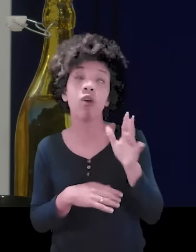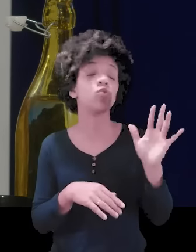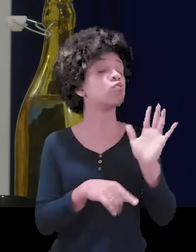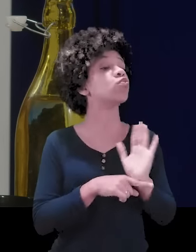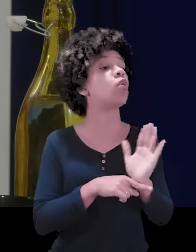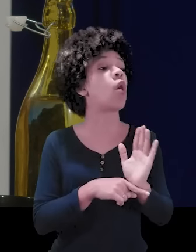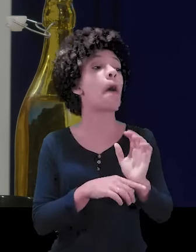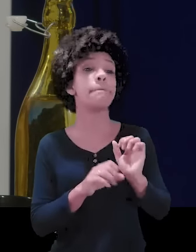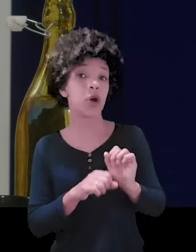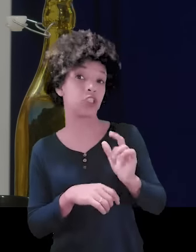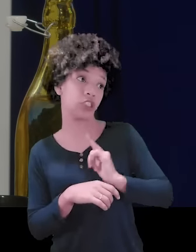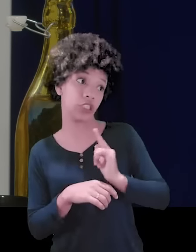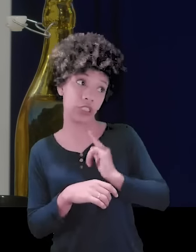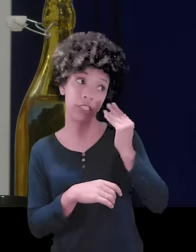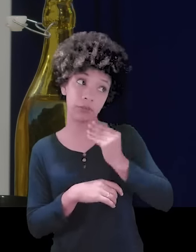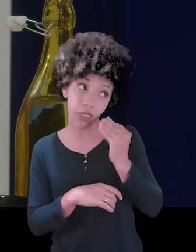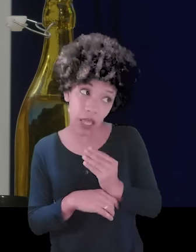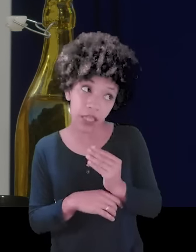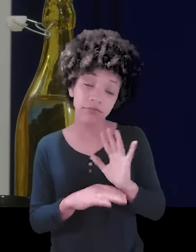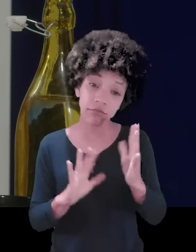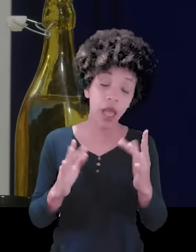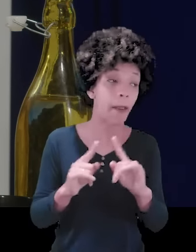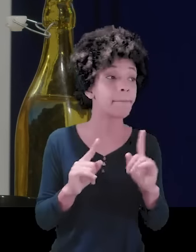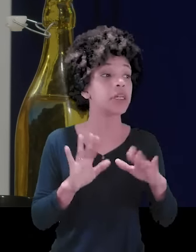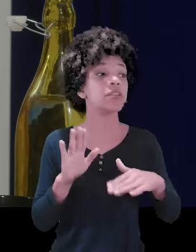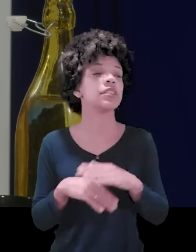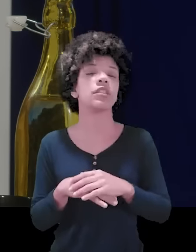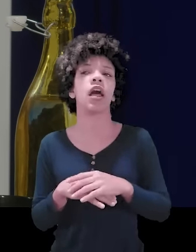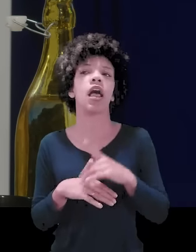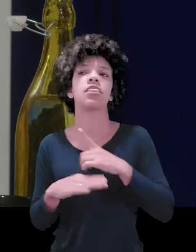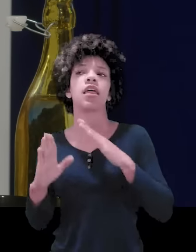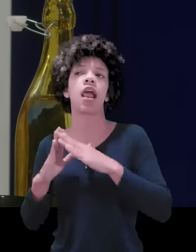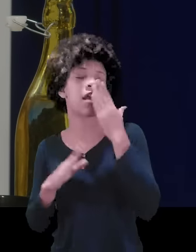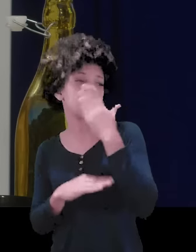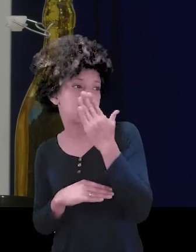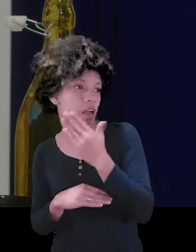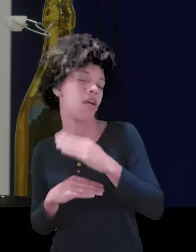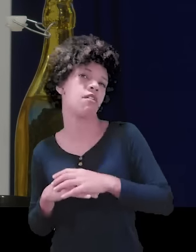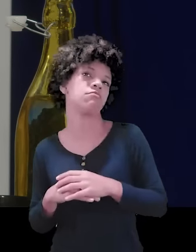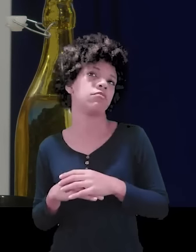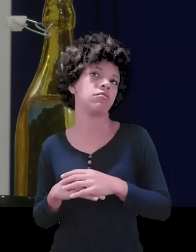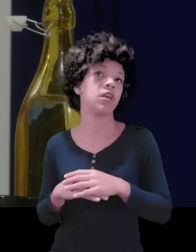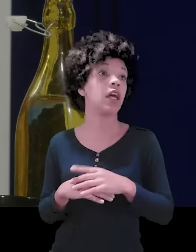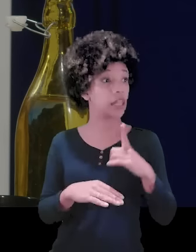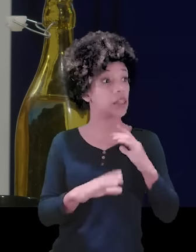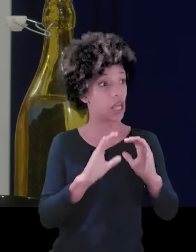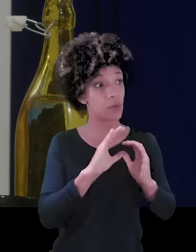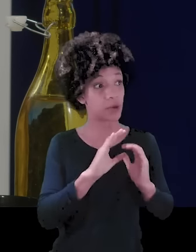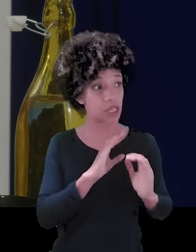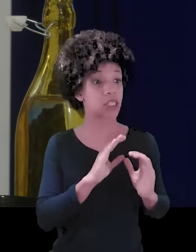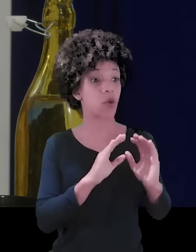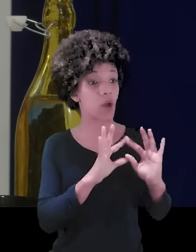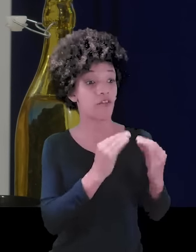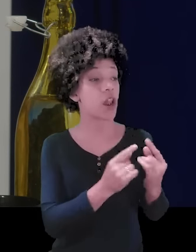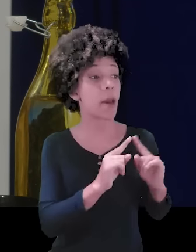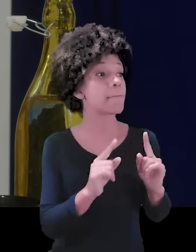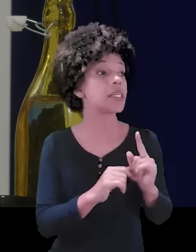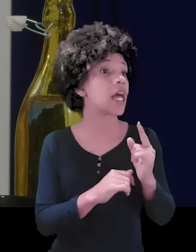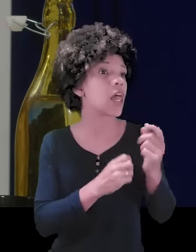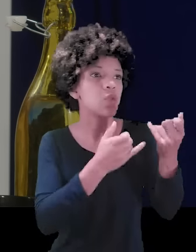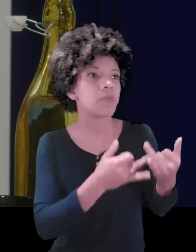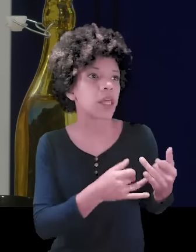entendeu Pode ser que existem situações Às vezes a pessoa tá lá na casa de prostituição até chega se comunicar com a família ok mas